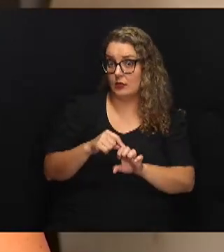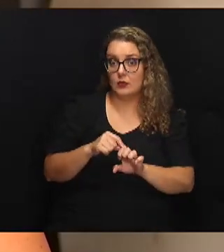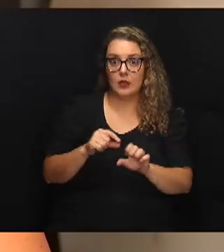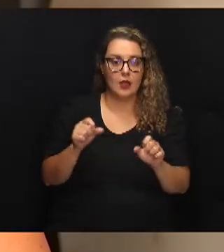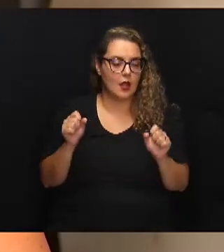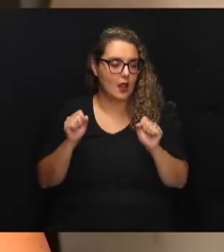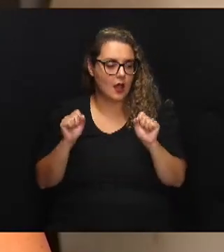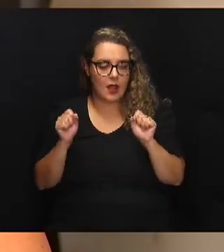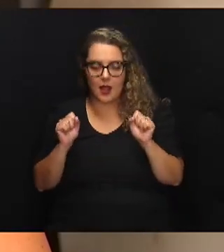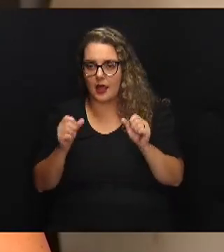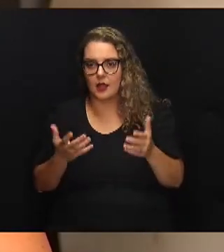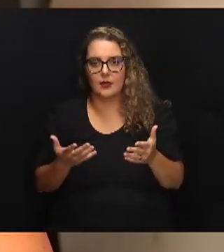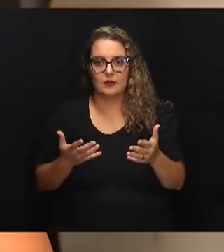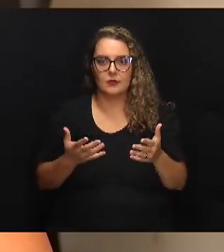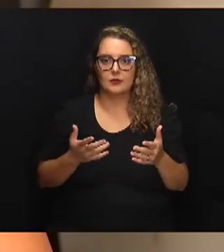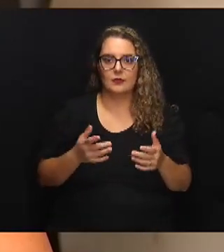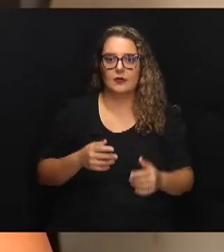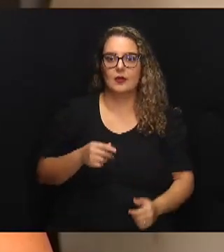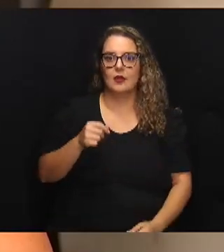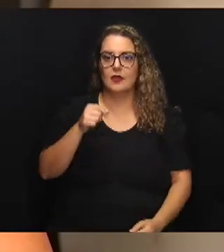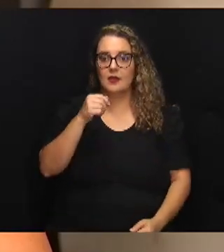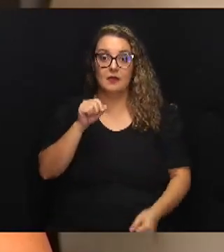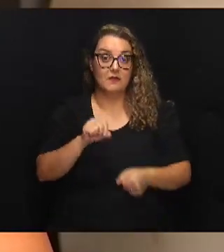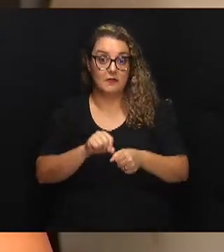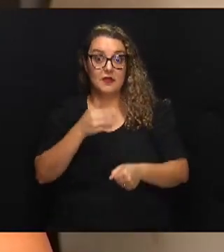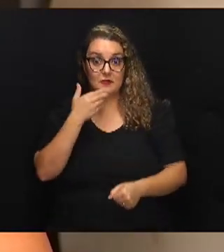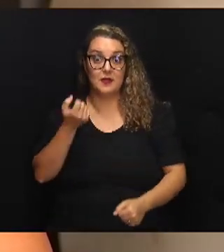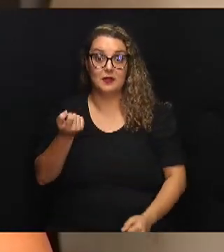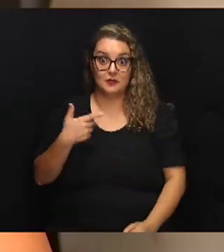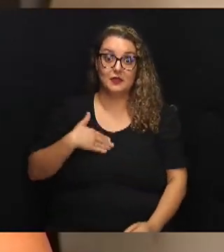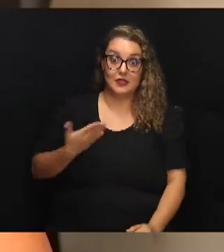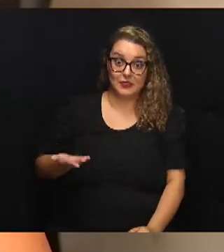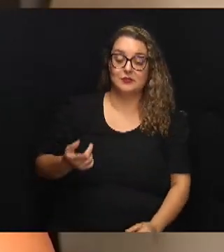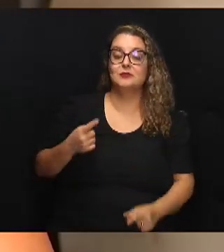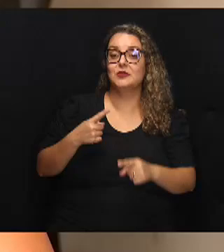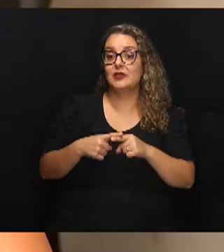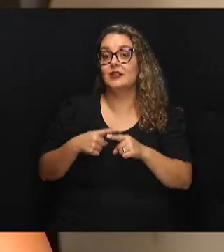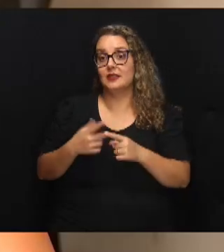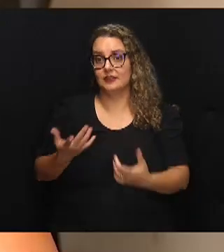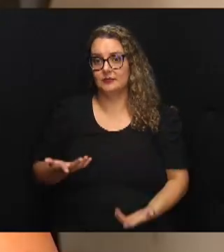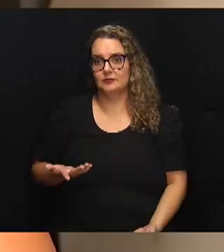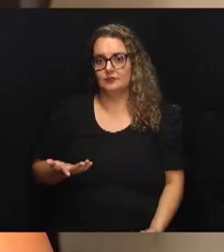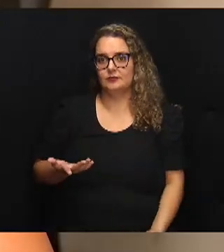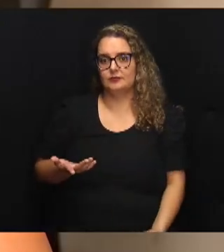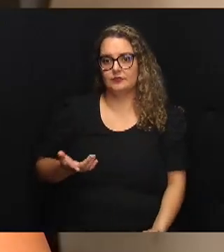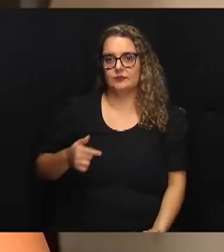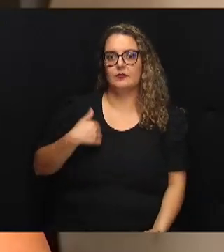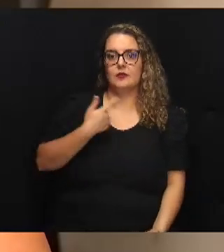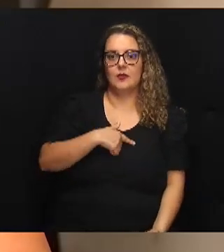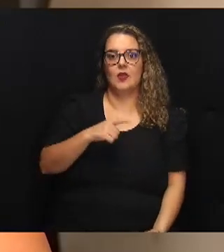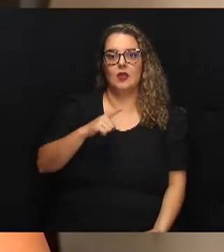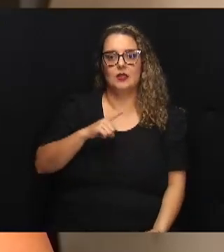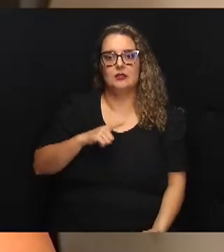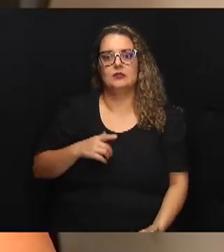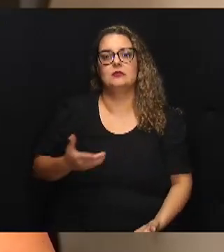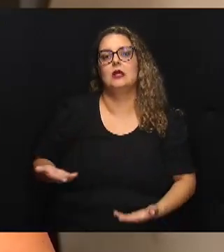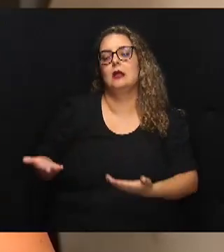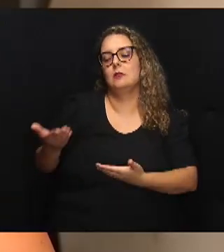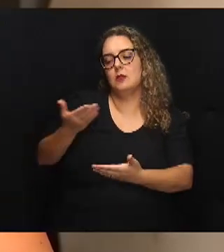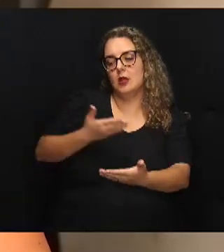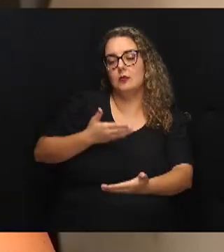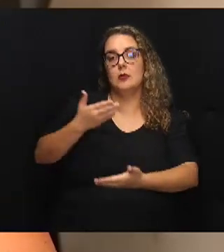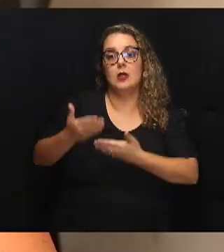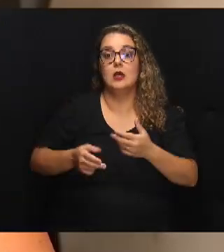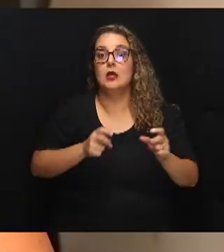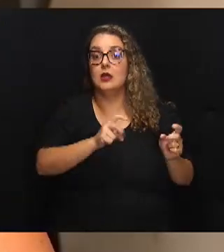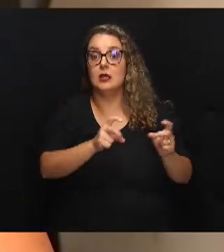com o meu pitch. Acho que fez até melhor que eu, porque a gente acaba tendo essa cumplicidade. Então ele é um vendedor